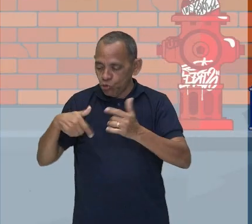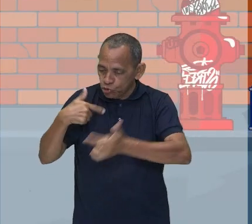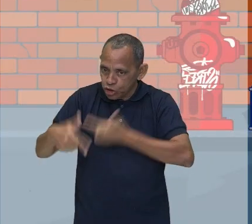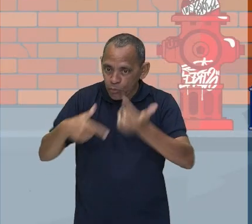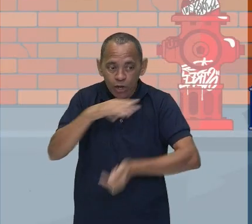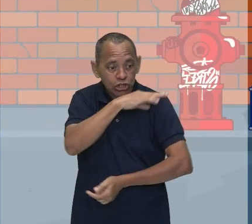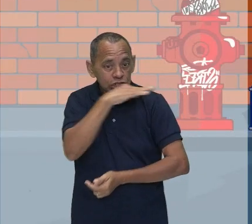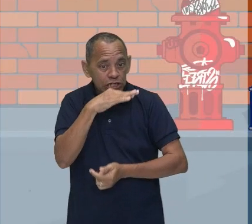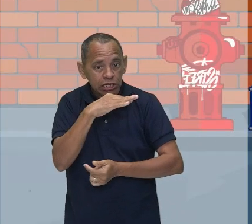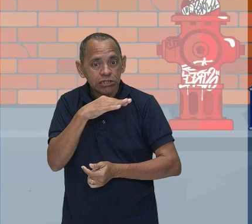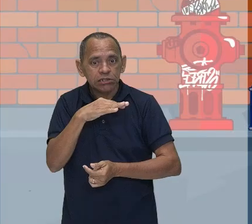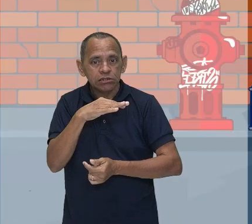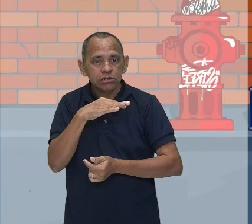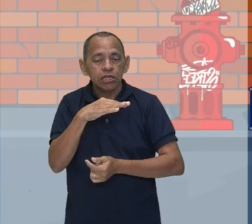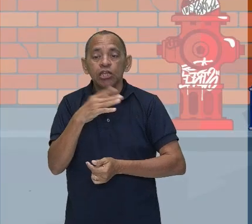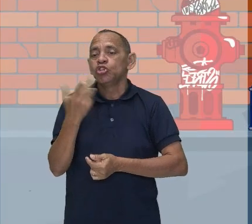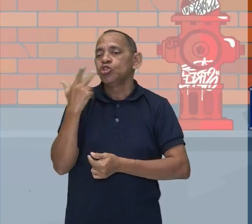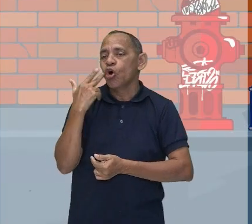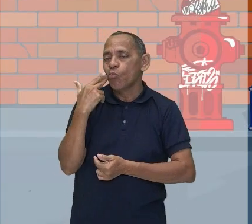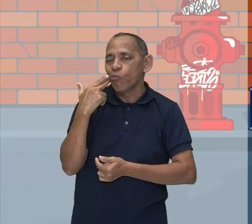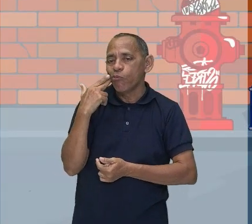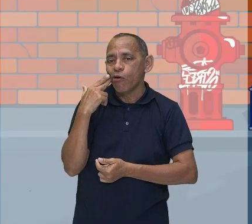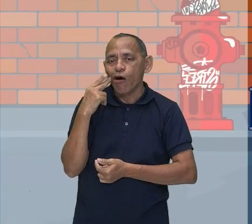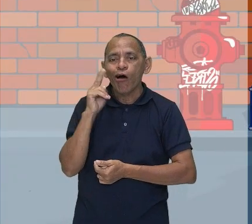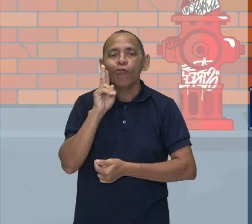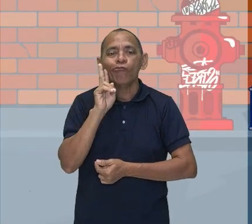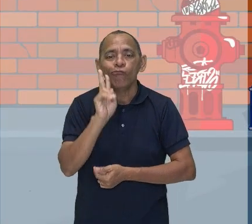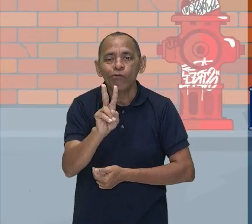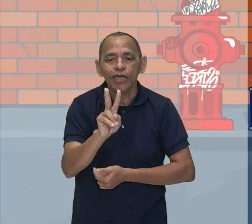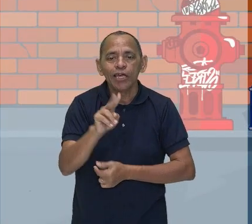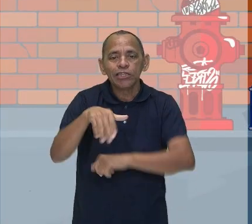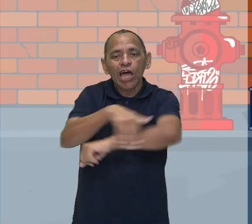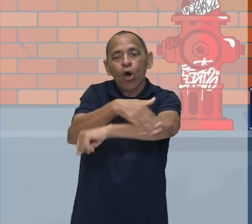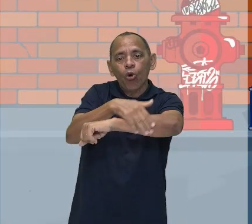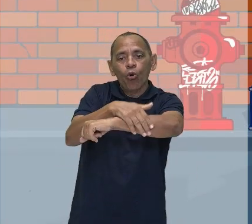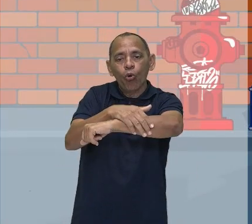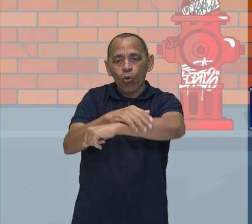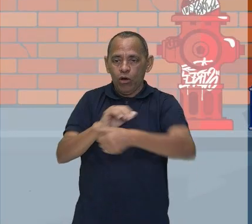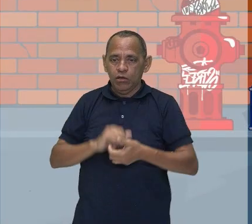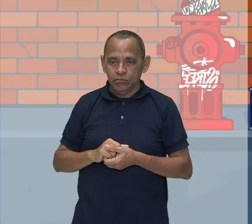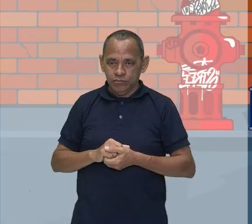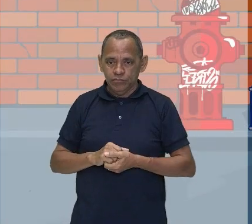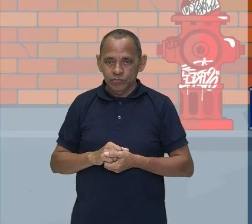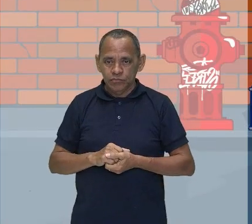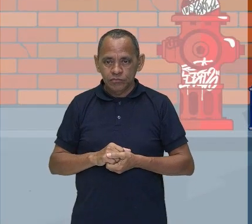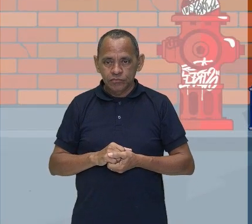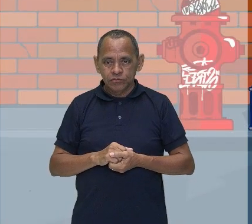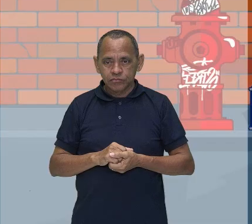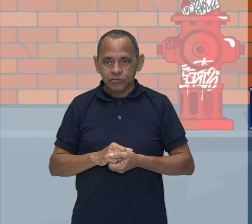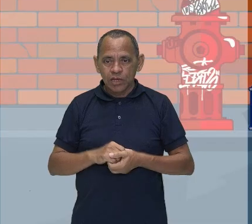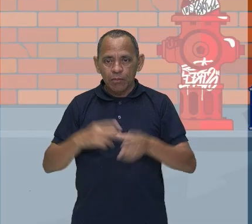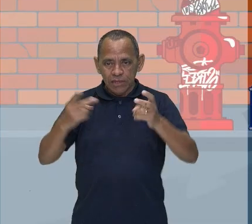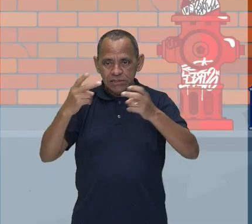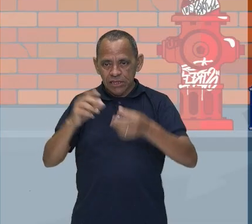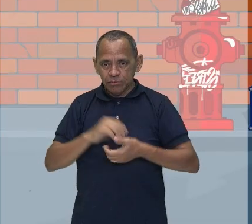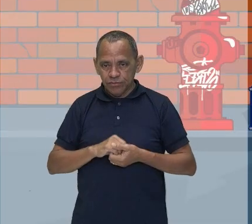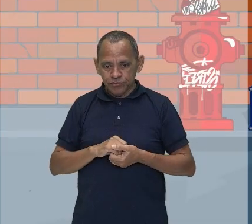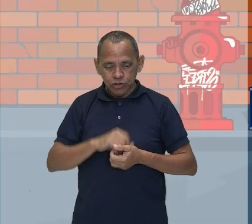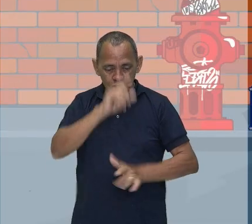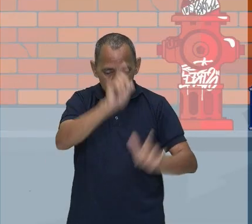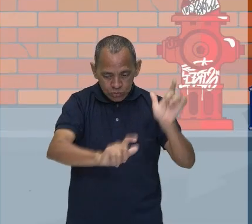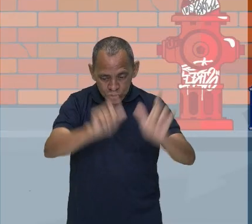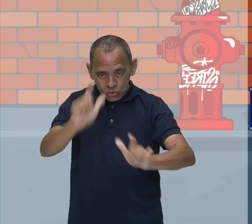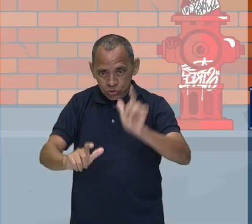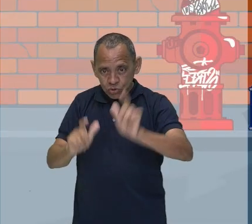isso nos sinais, o que não deveria acontecer. Percebam também que os personagens, as pessoas retratadas aí,